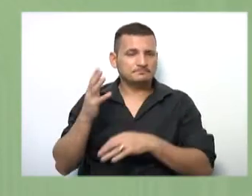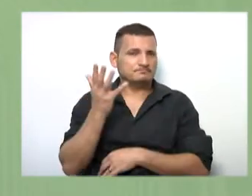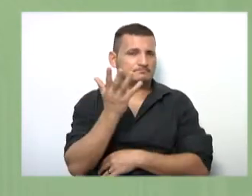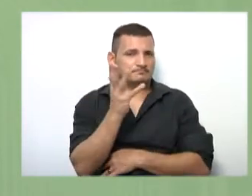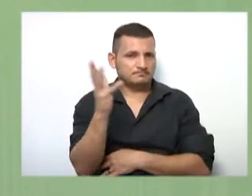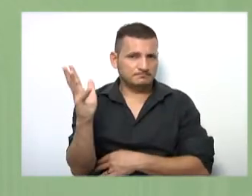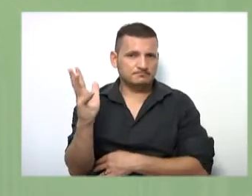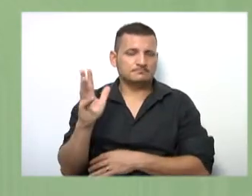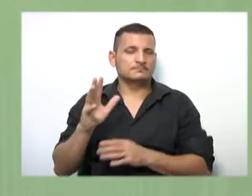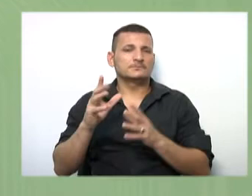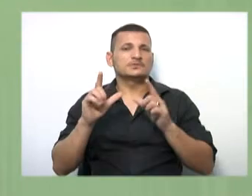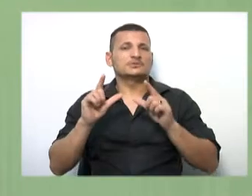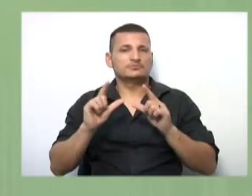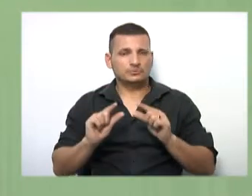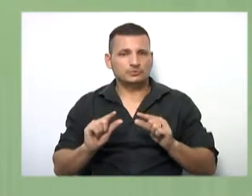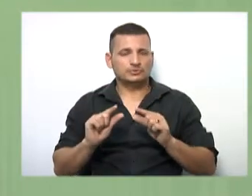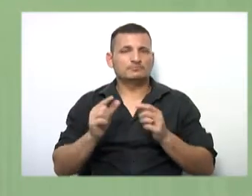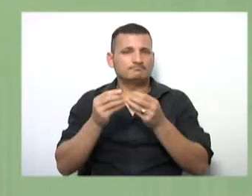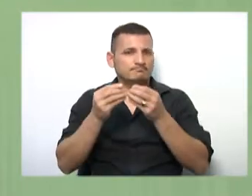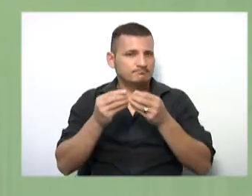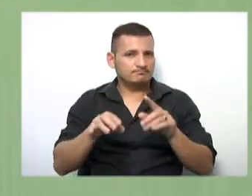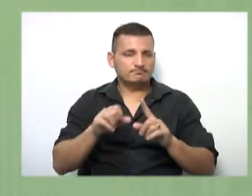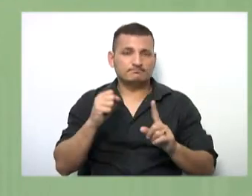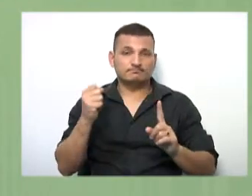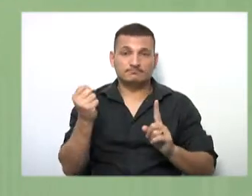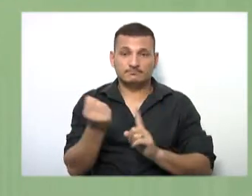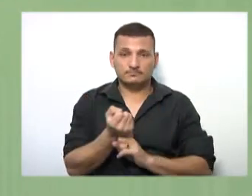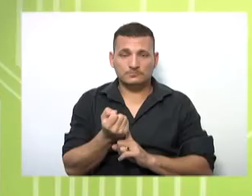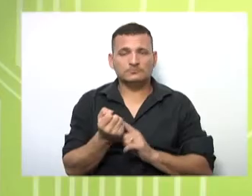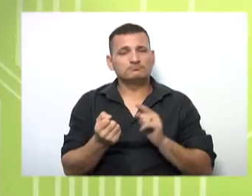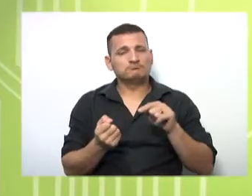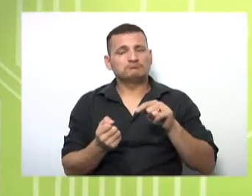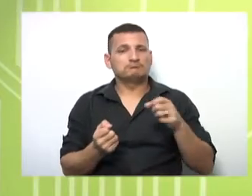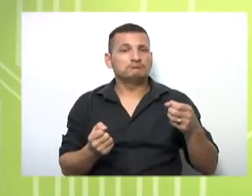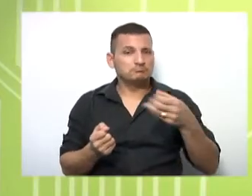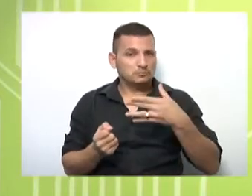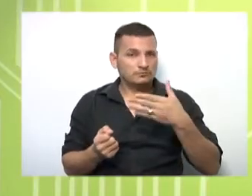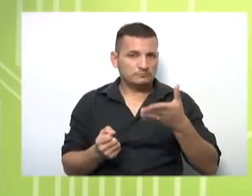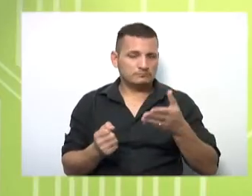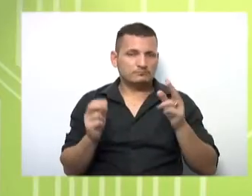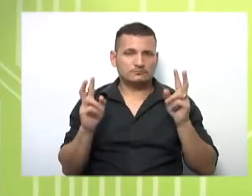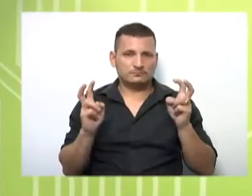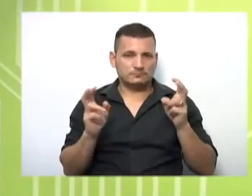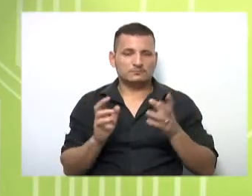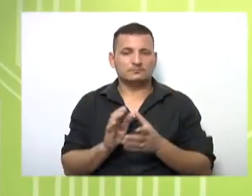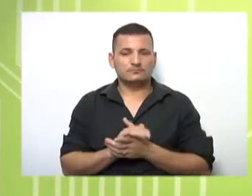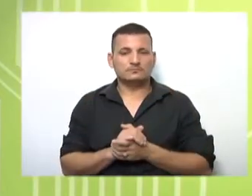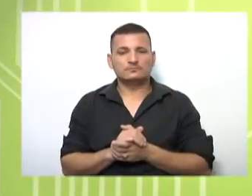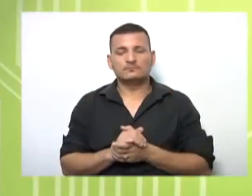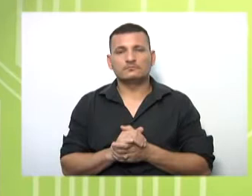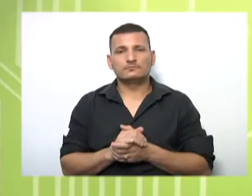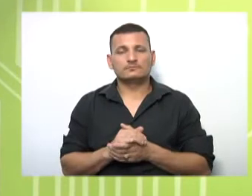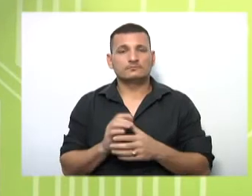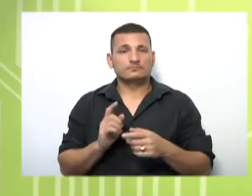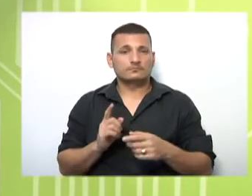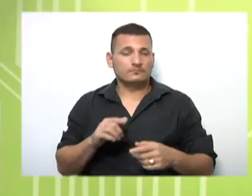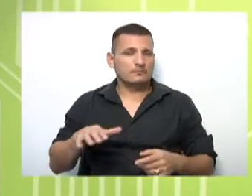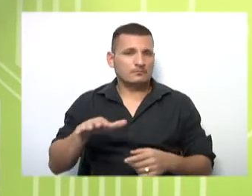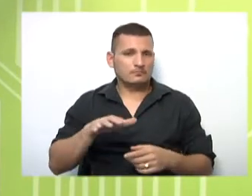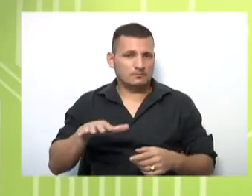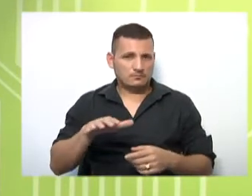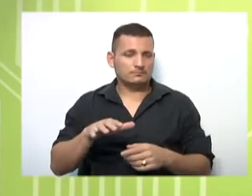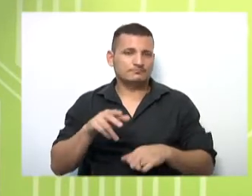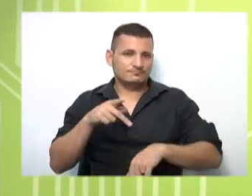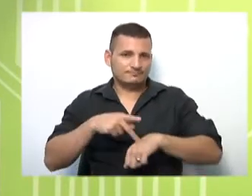Essa preocupação com os impactos ambientais e sociais é bastante nova, pois a atividade mineral